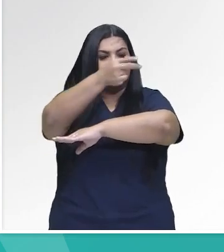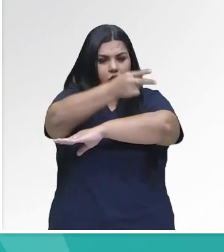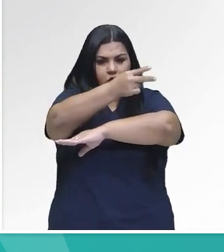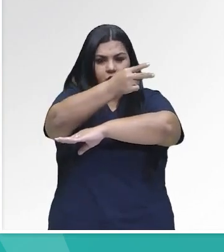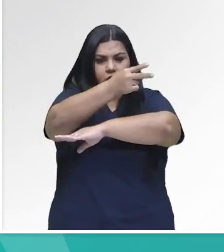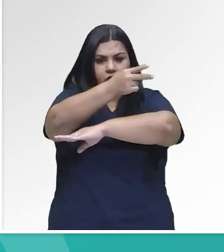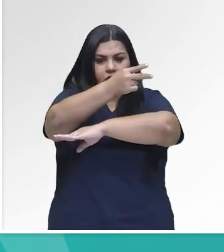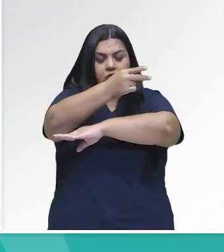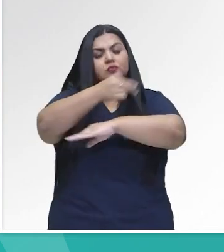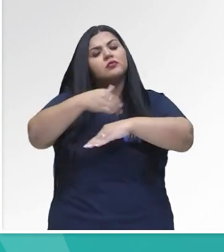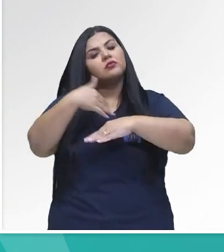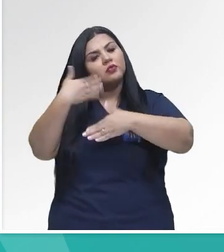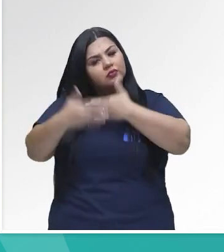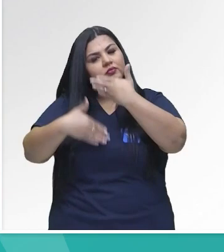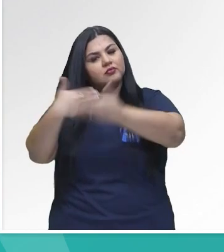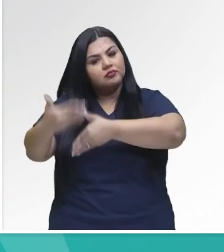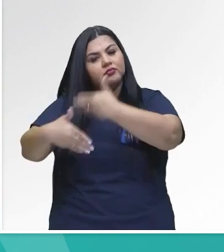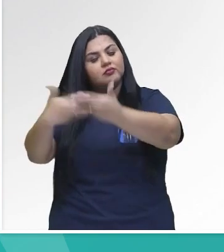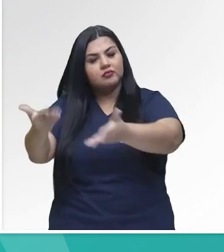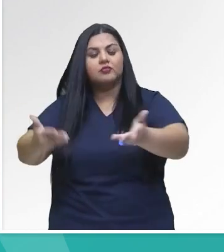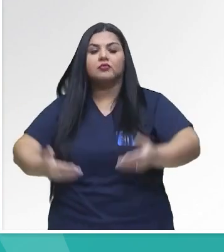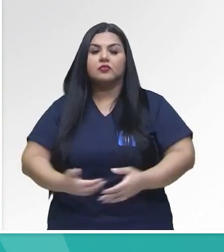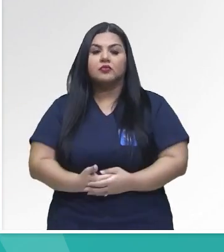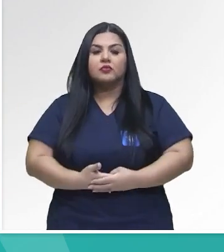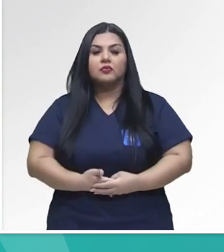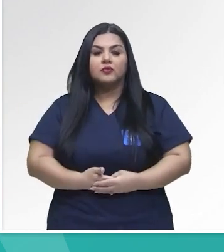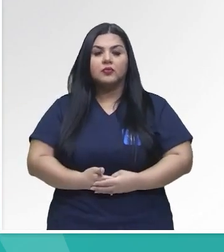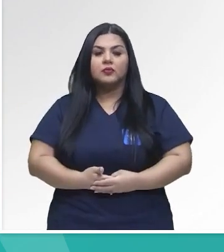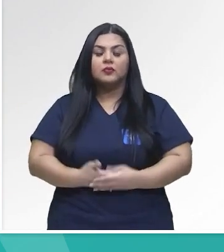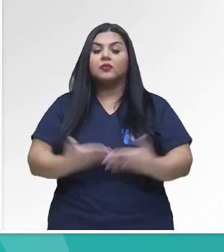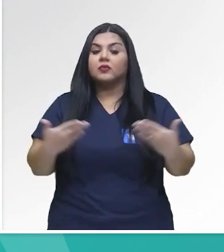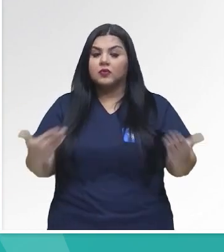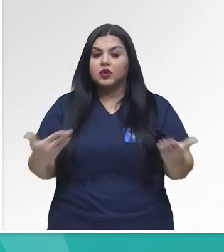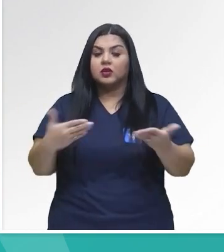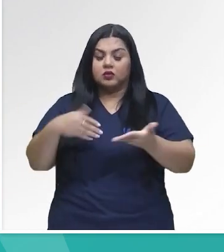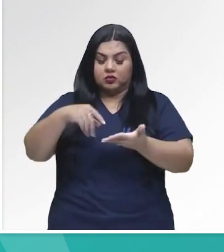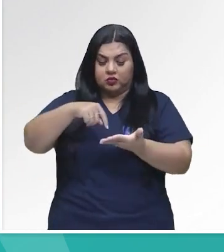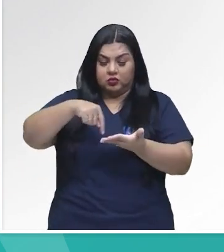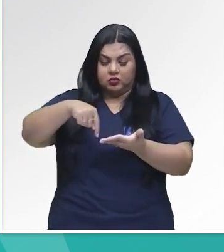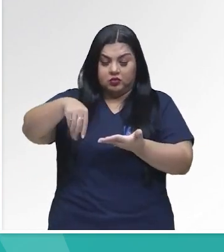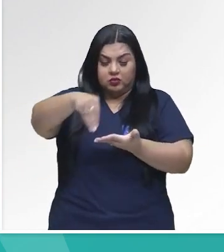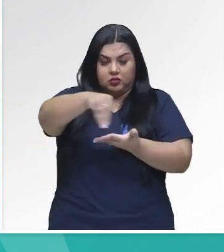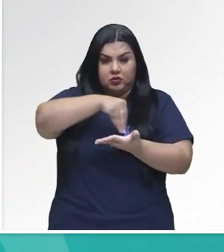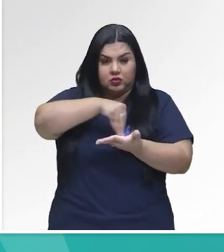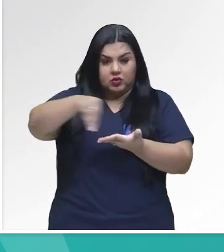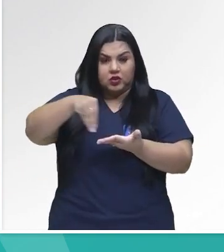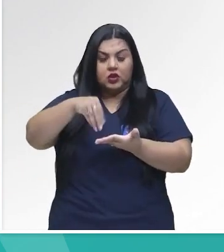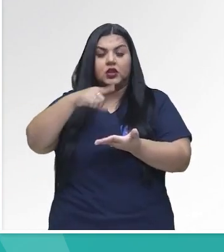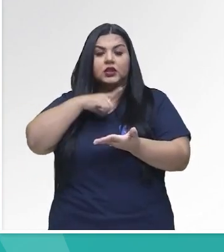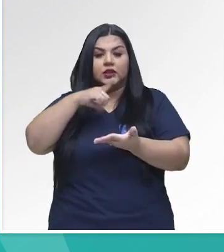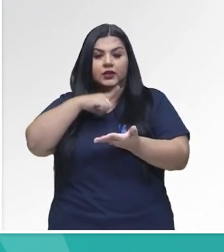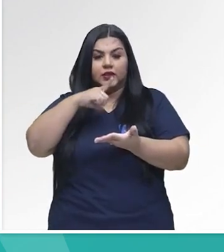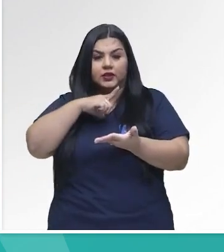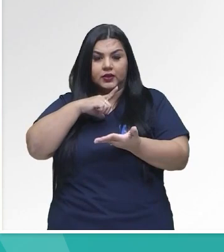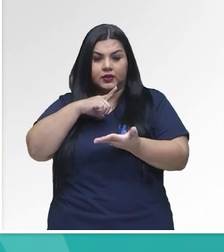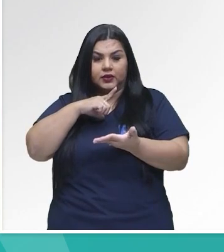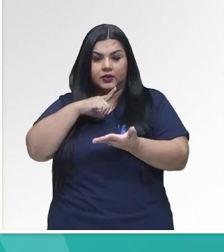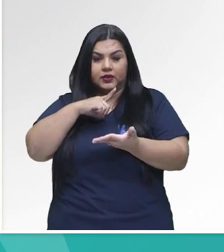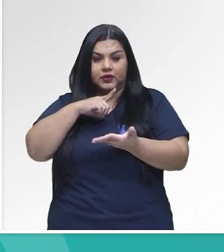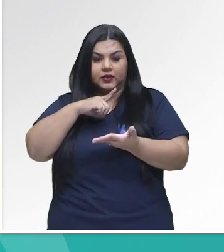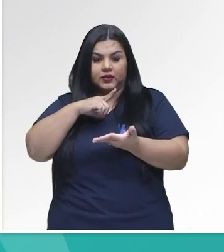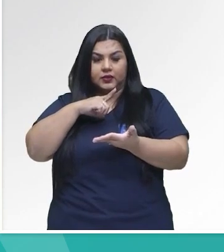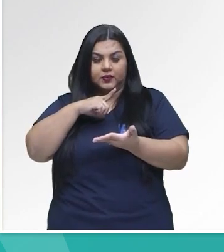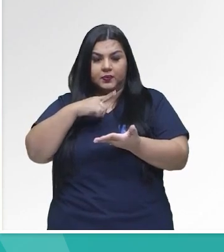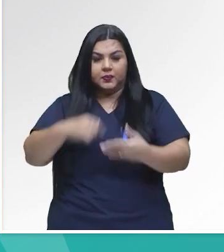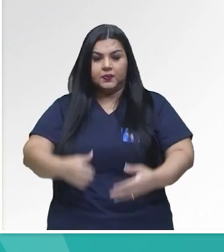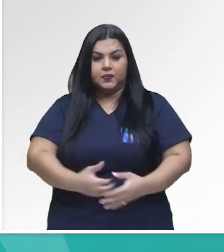D2, e assim sucessivamente. Então, o tabuleiro ele é composto por linhas